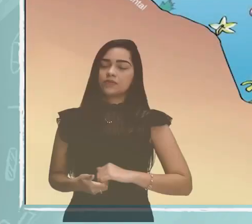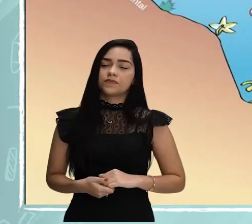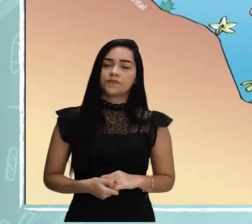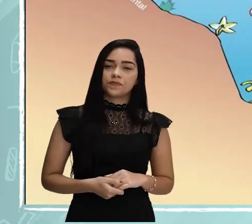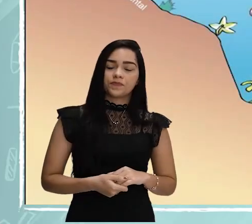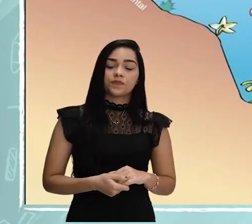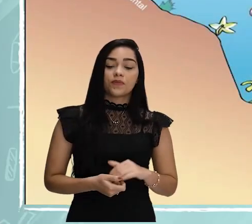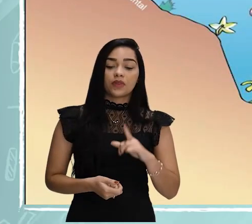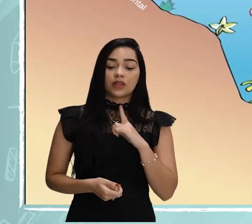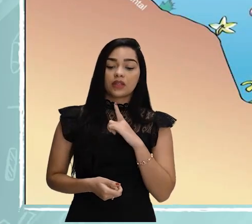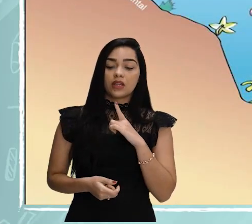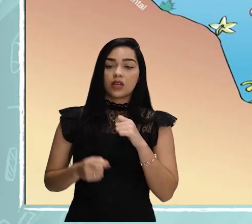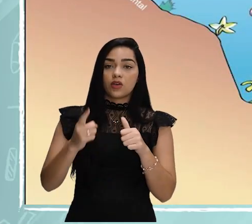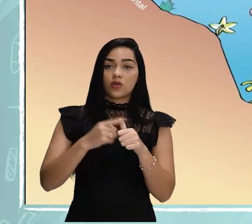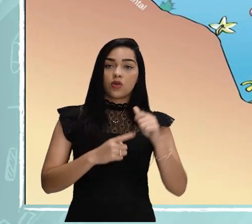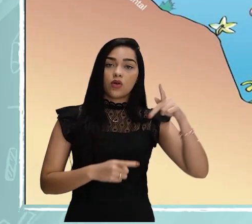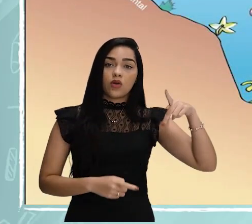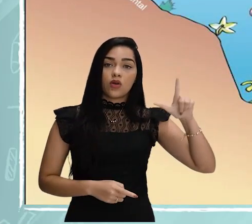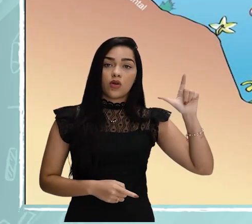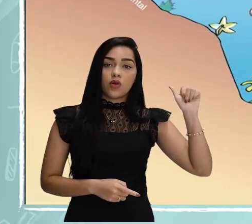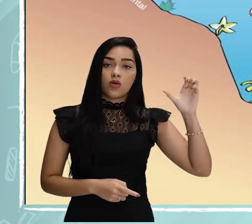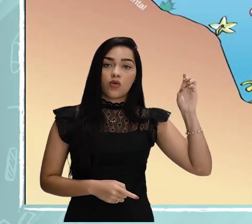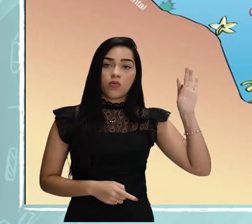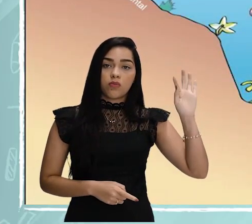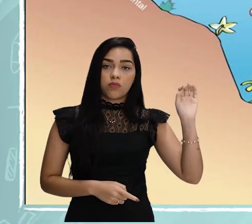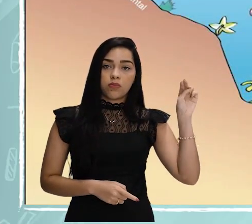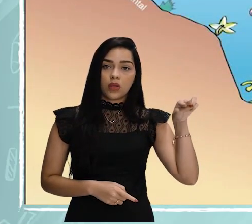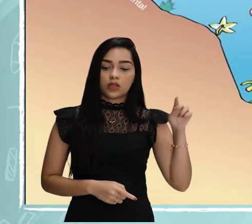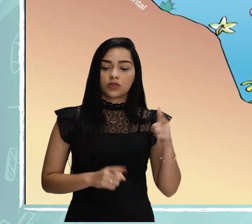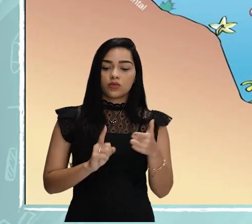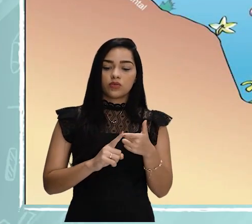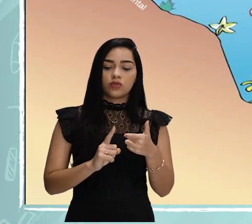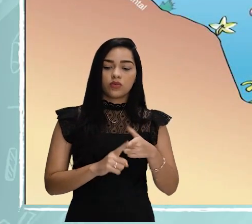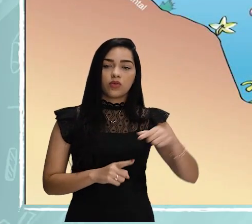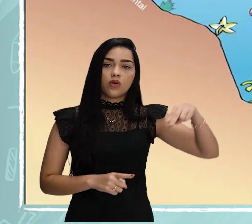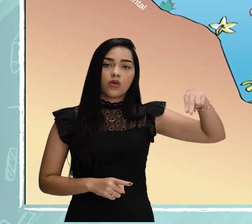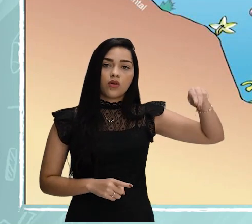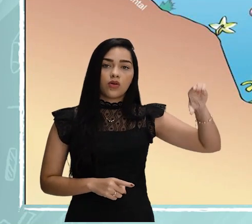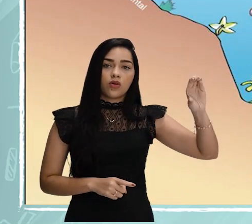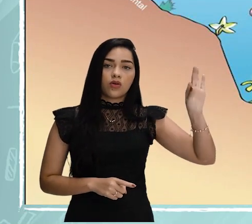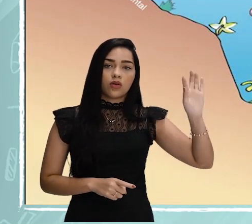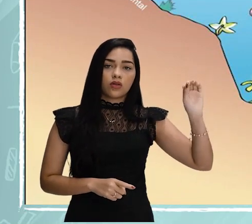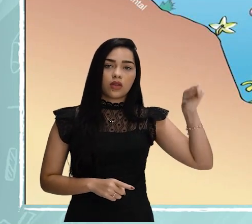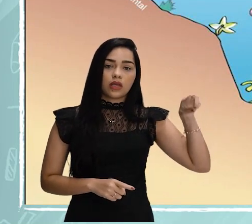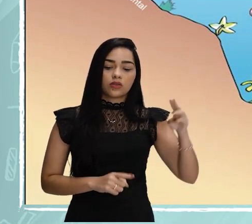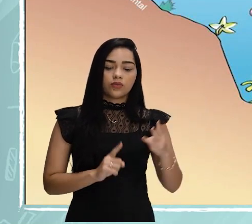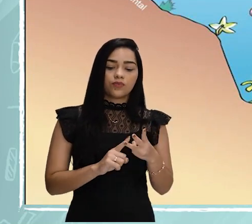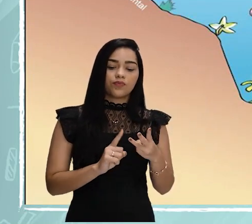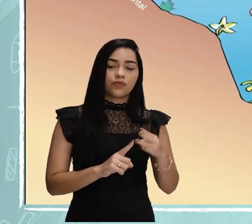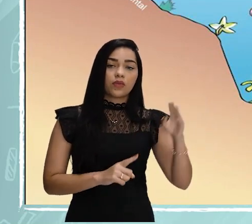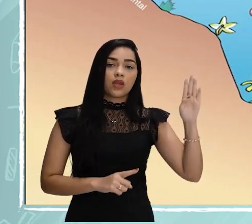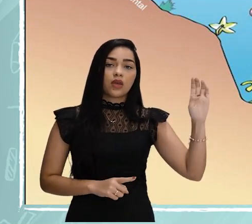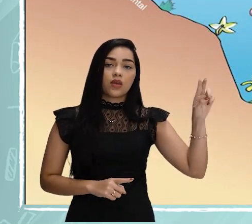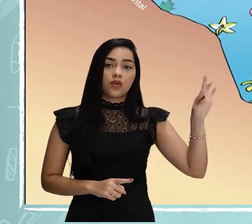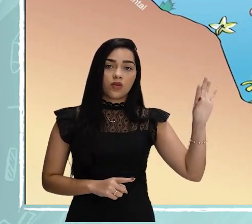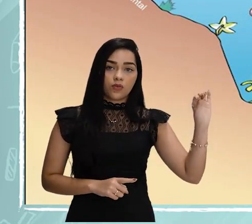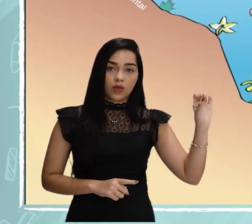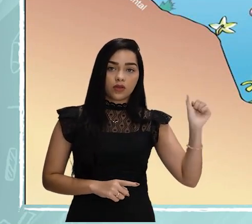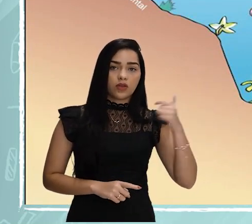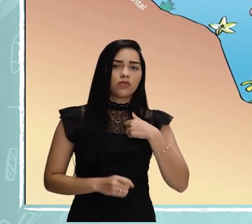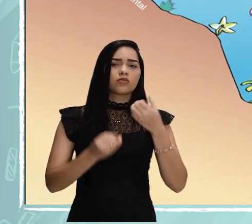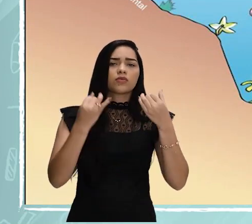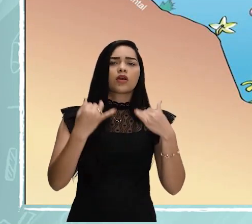indivíduos. Eu vou ter aqui o plâncton, eu vou ter o nécton e o bênton. Vou falar do plâncton.